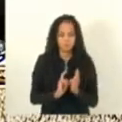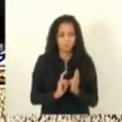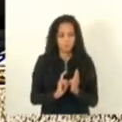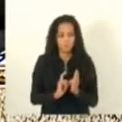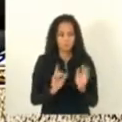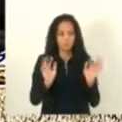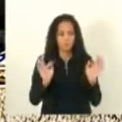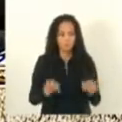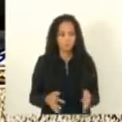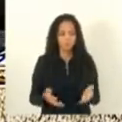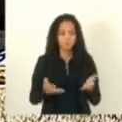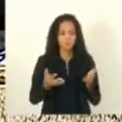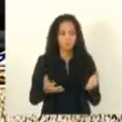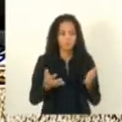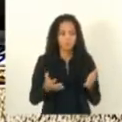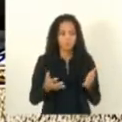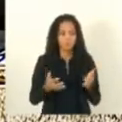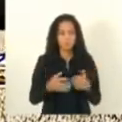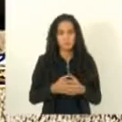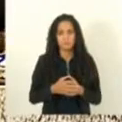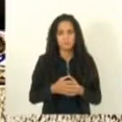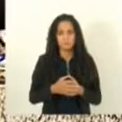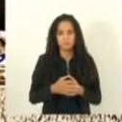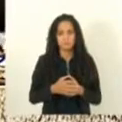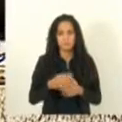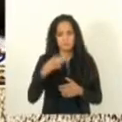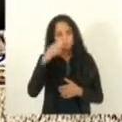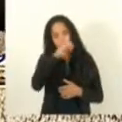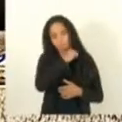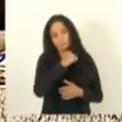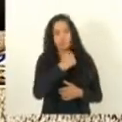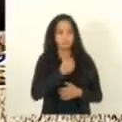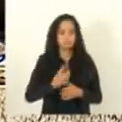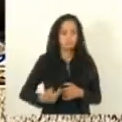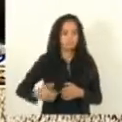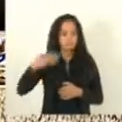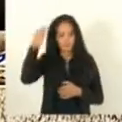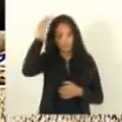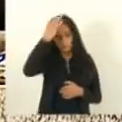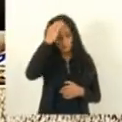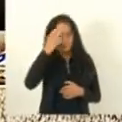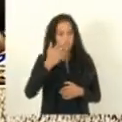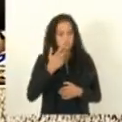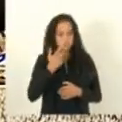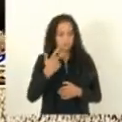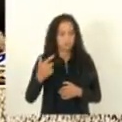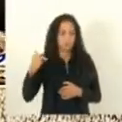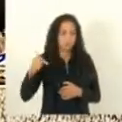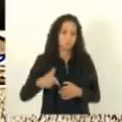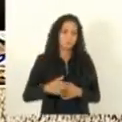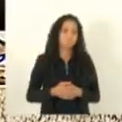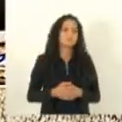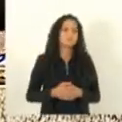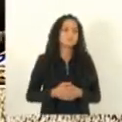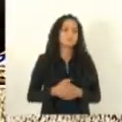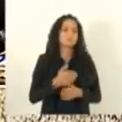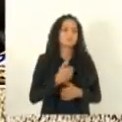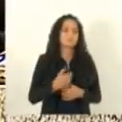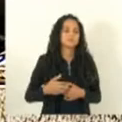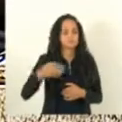aqui quero fazer uma breve fala, o governo do Estado, falar sobre as entregas do governo do Estado. O governo do